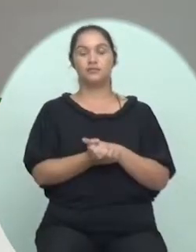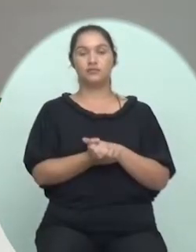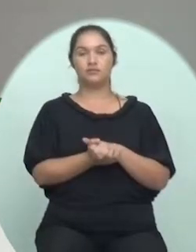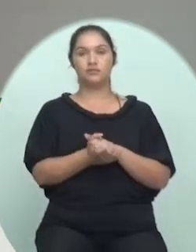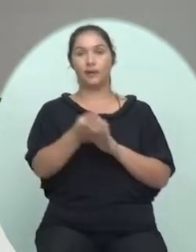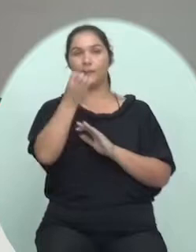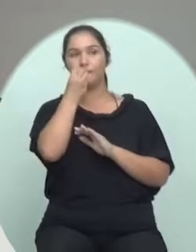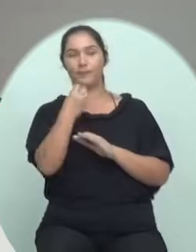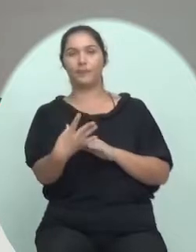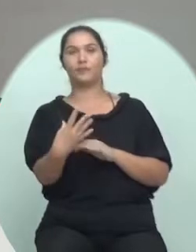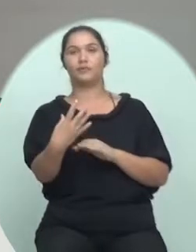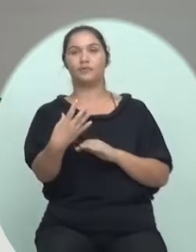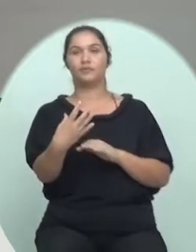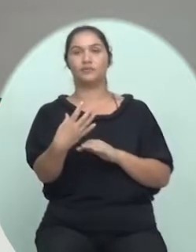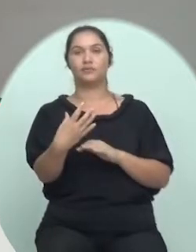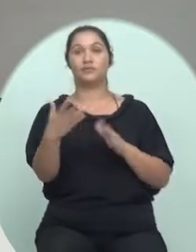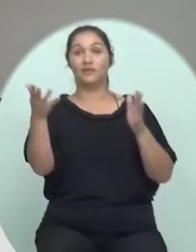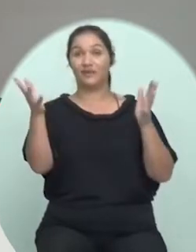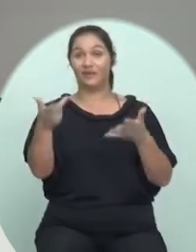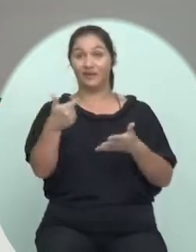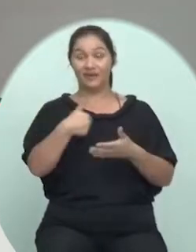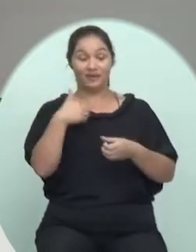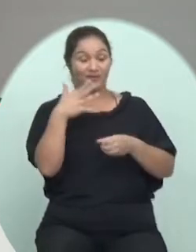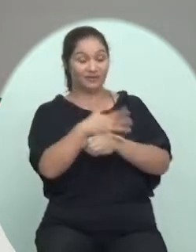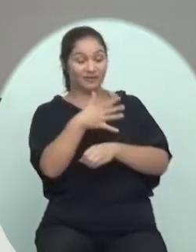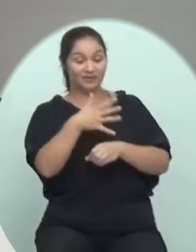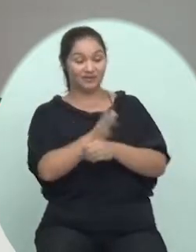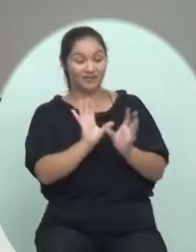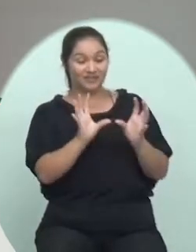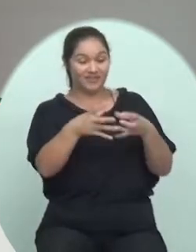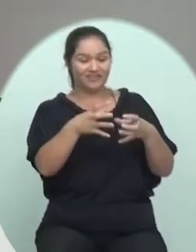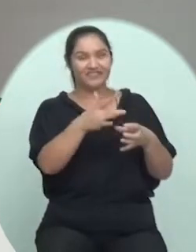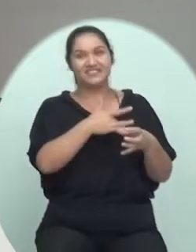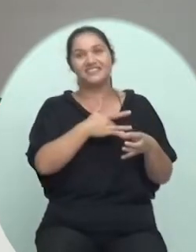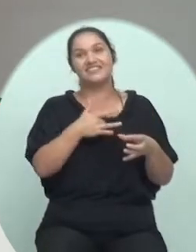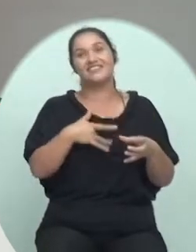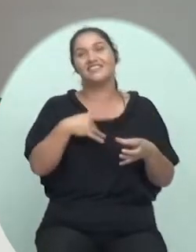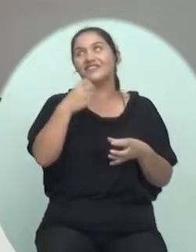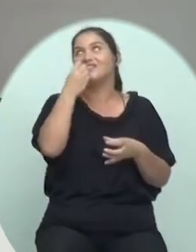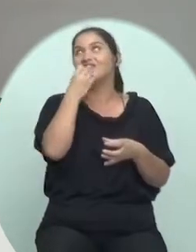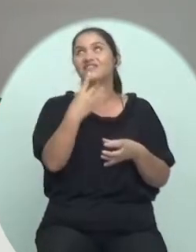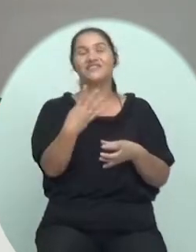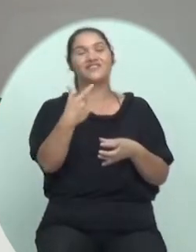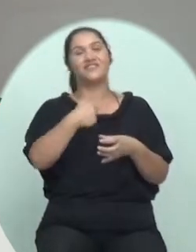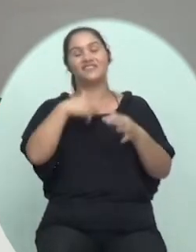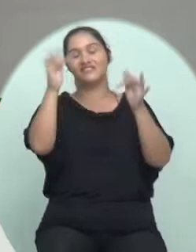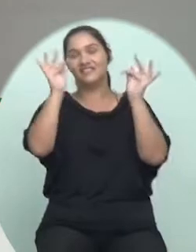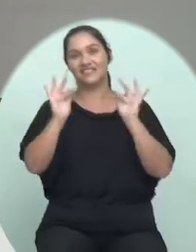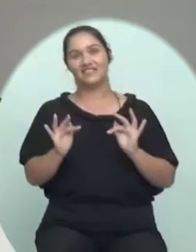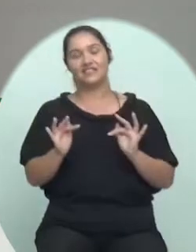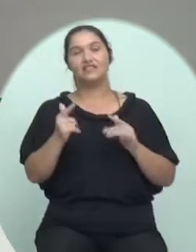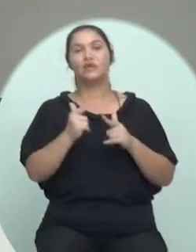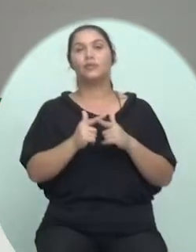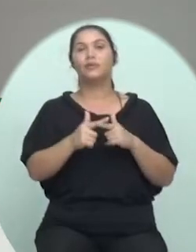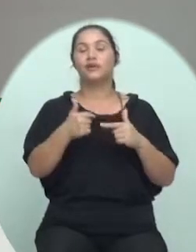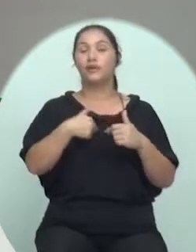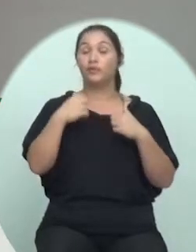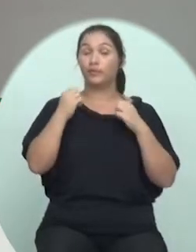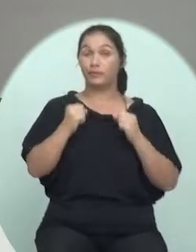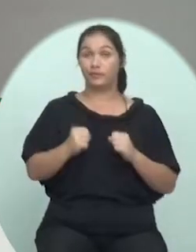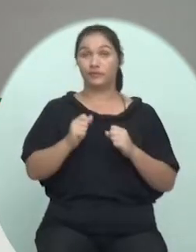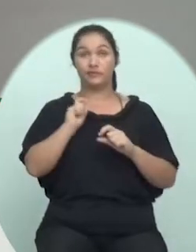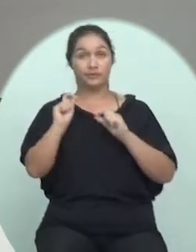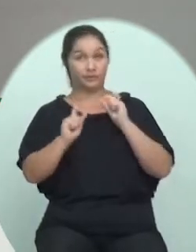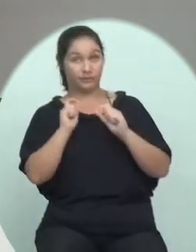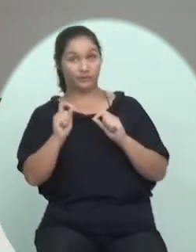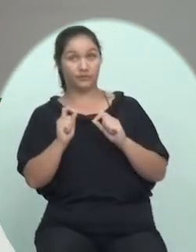bom estar na Comissão de Saúde durante esses dois anos que nos restam da legislatura, para poder também empregar